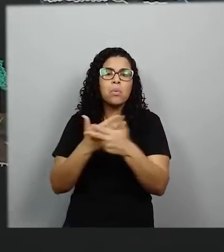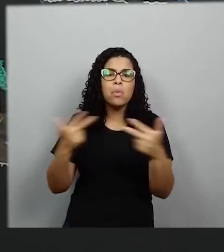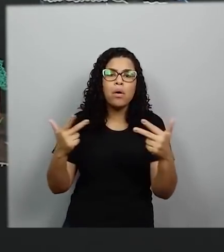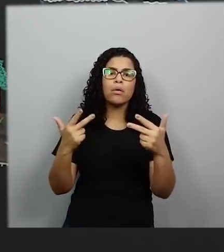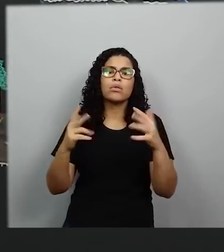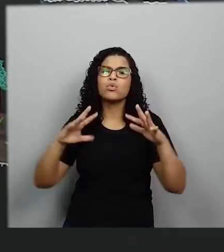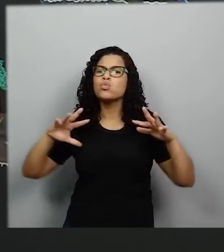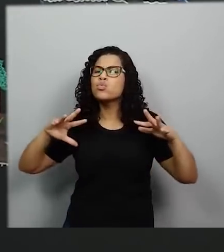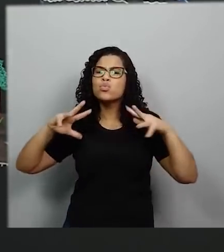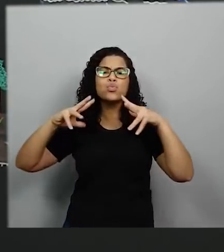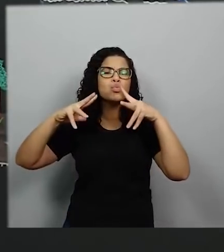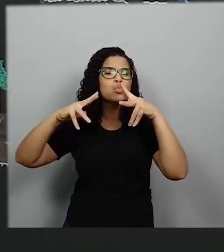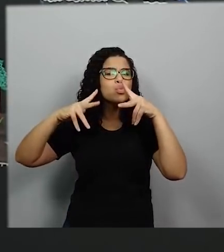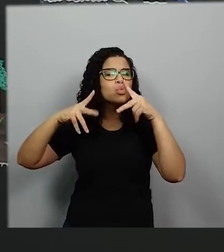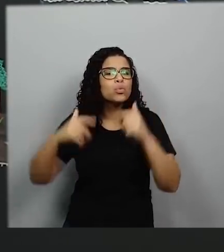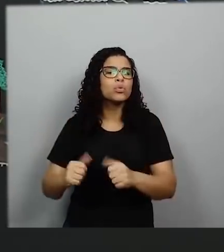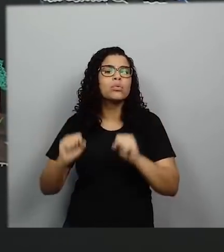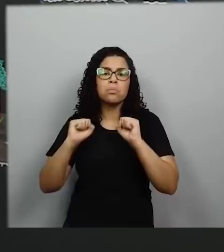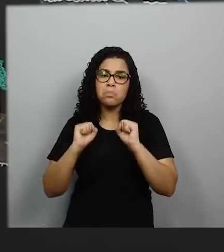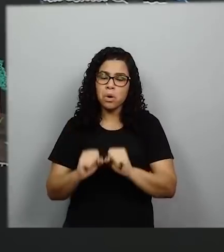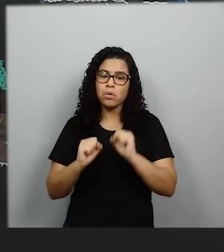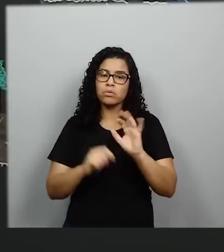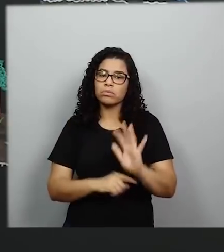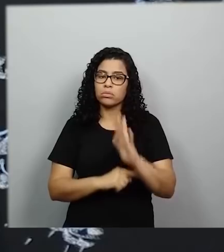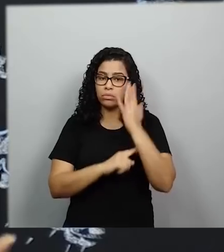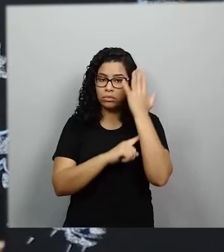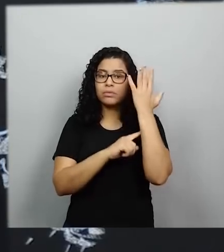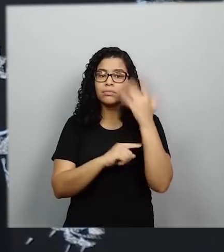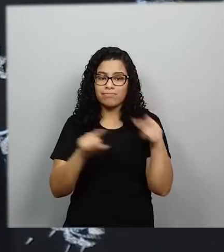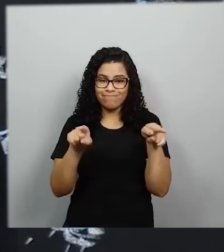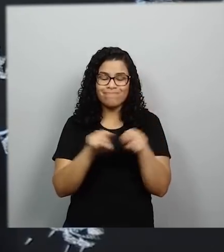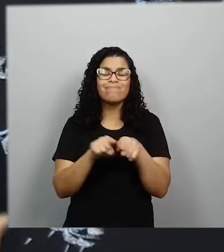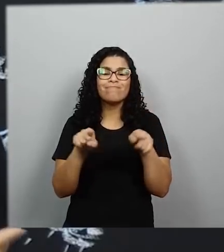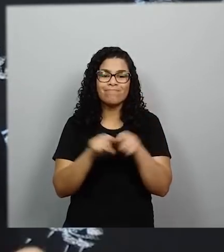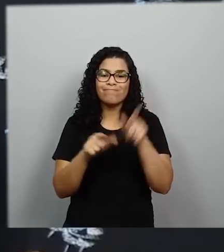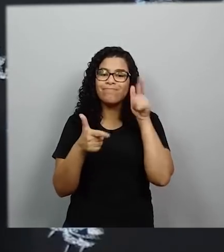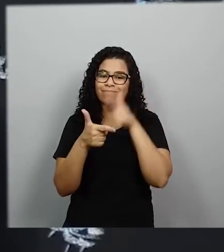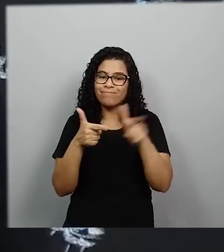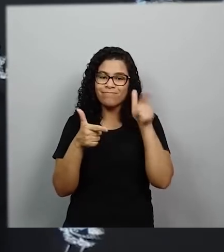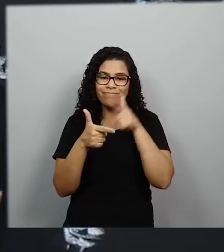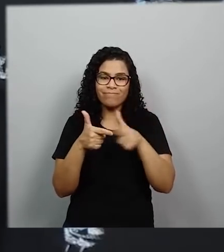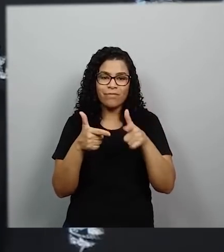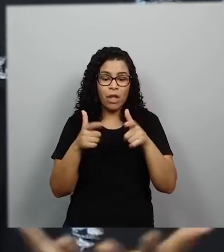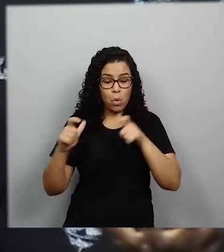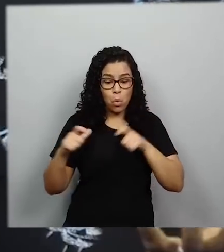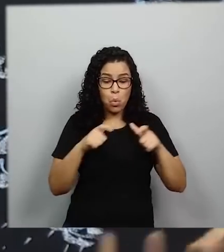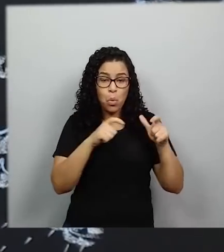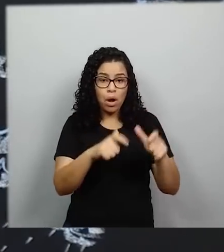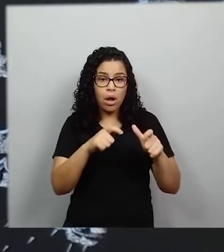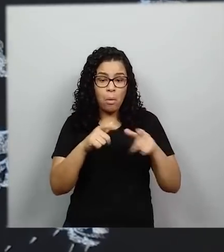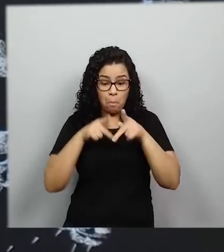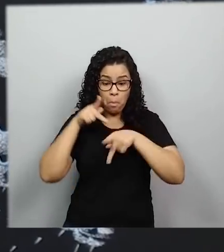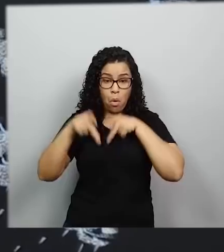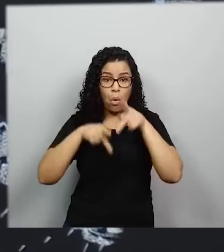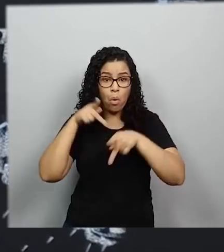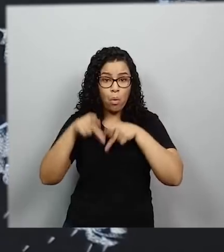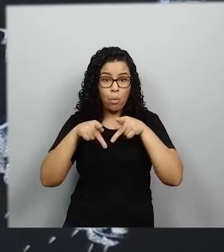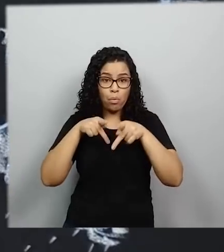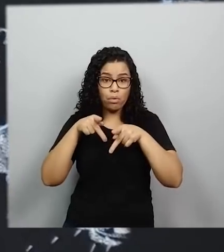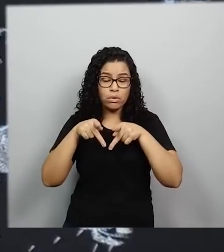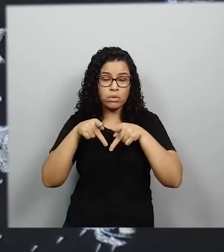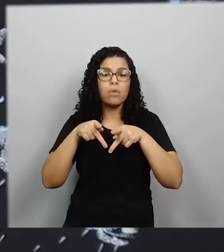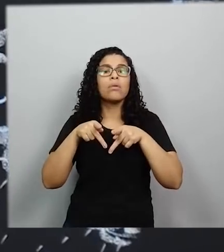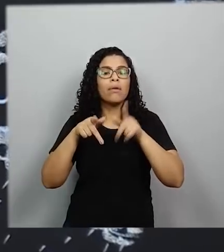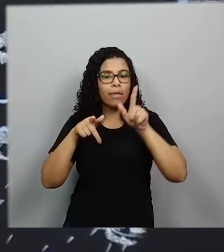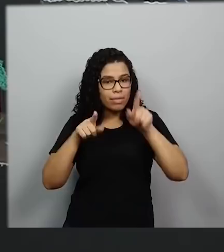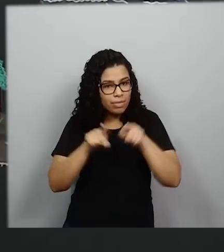nucleares, tudo isso é muito afetado por grandes fenômenos. Logo, a sustentação das populações daquele local também